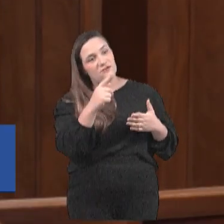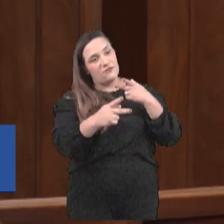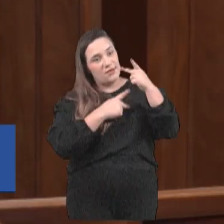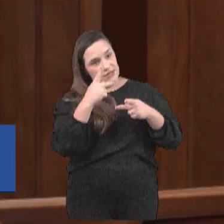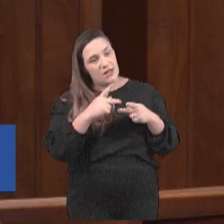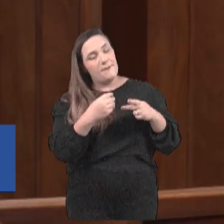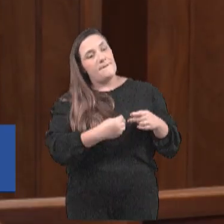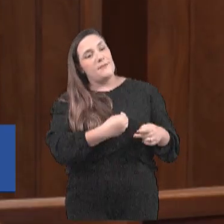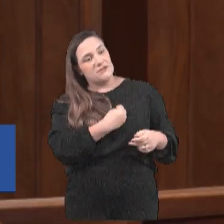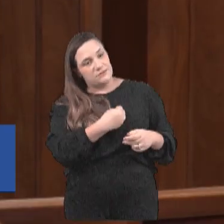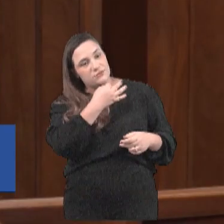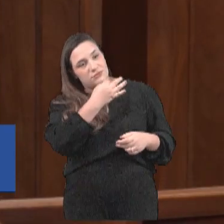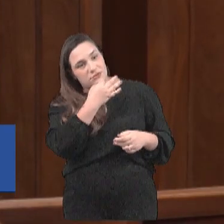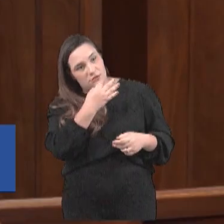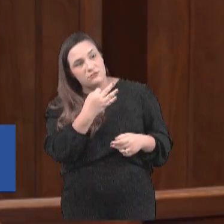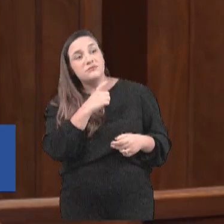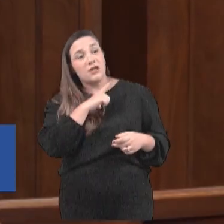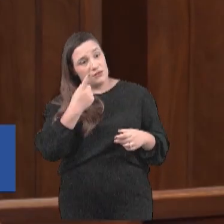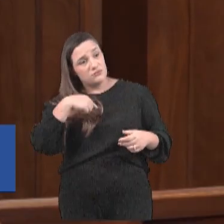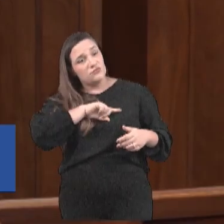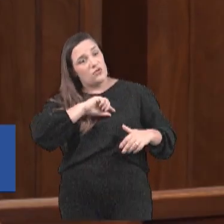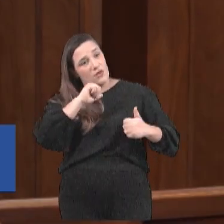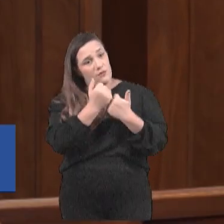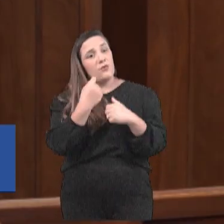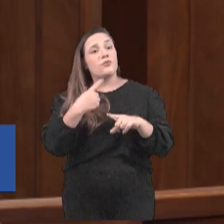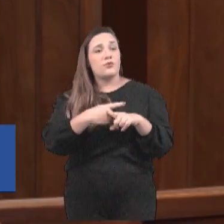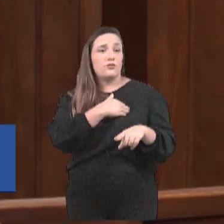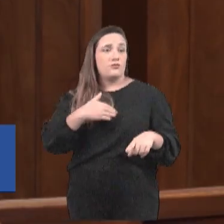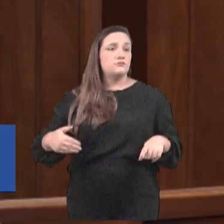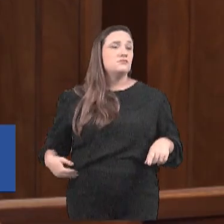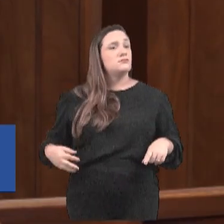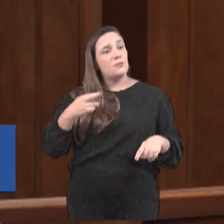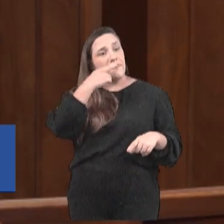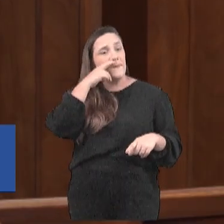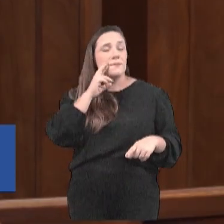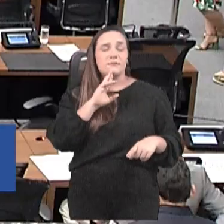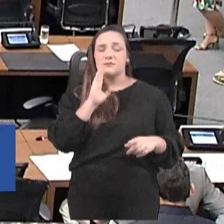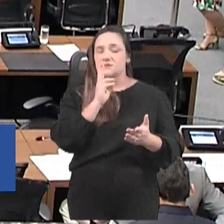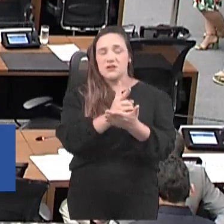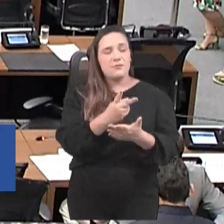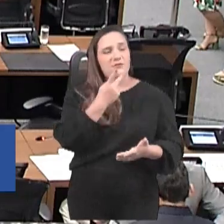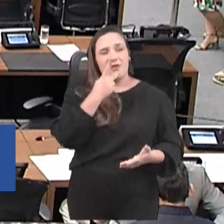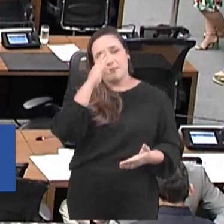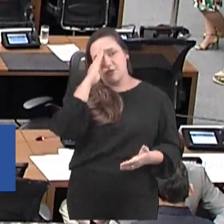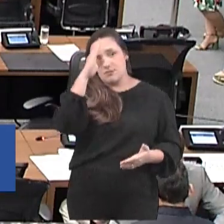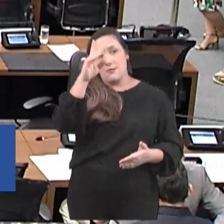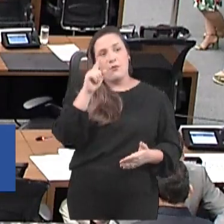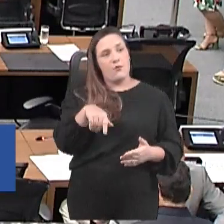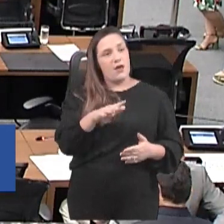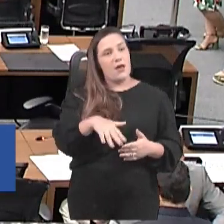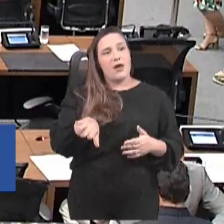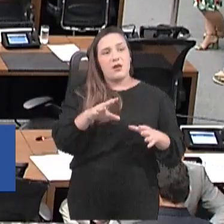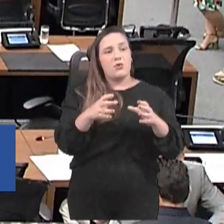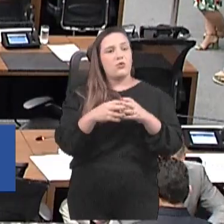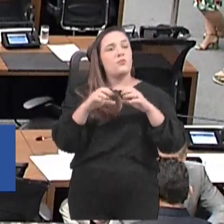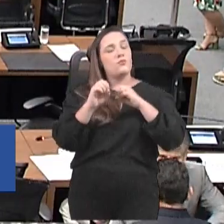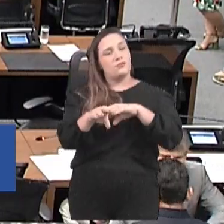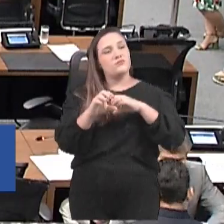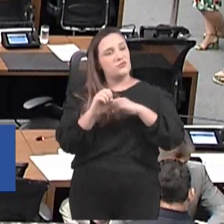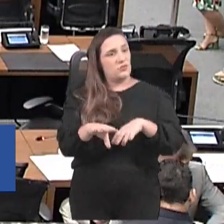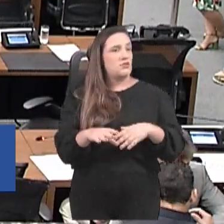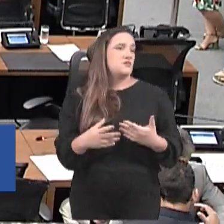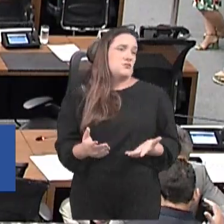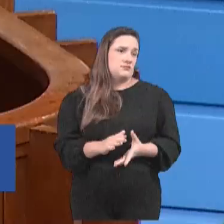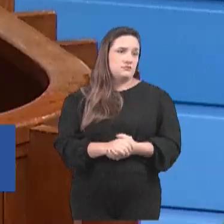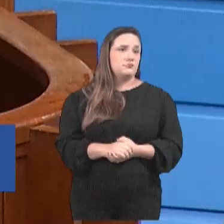porque o governador Eduardo Riedel prioriza a educação, já disse isso várias vezes, e esse compromisso existe